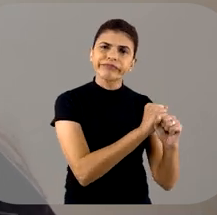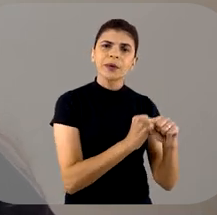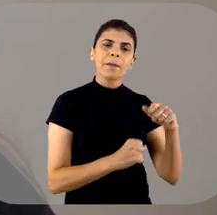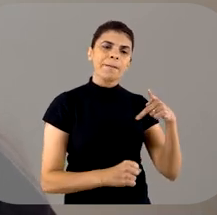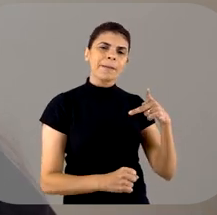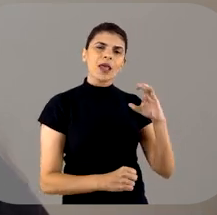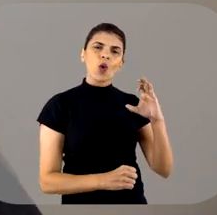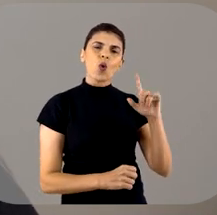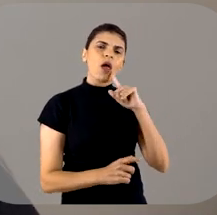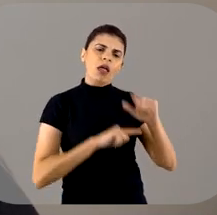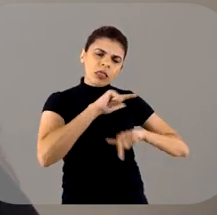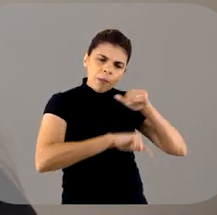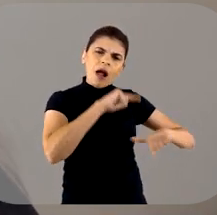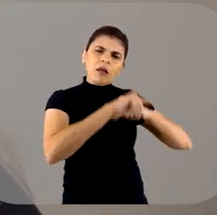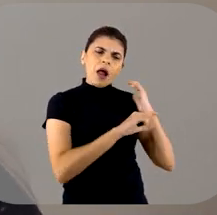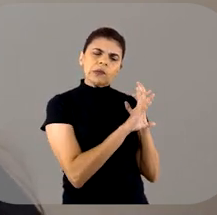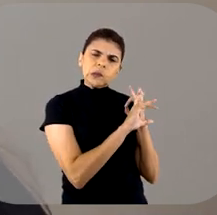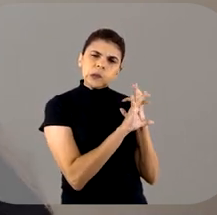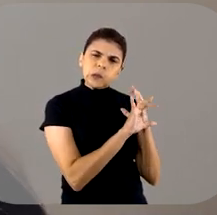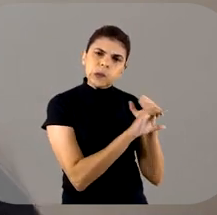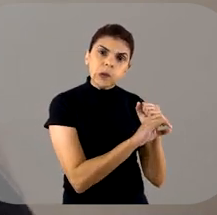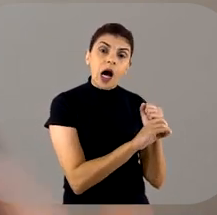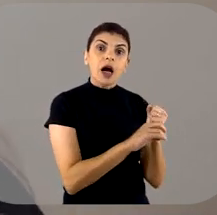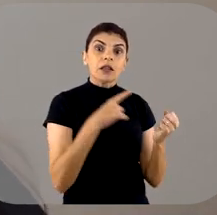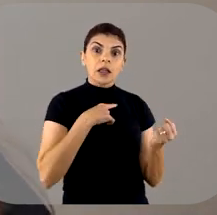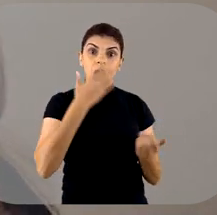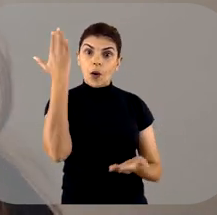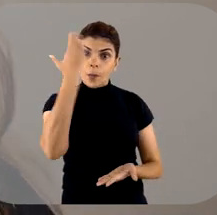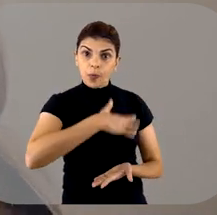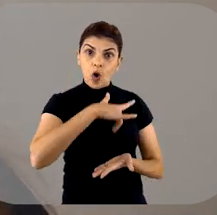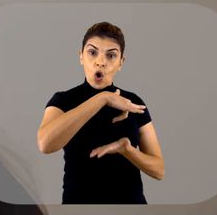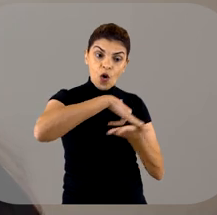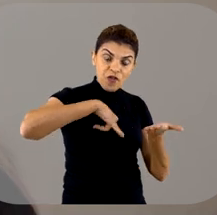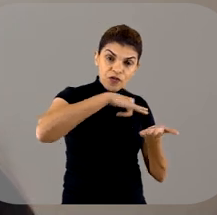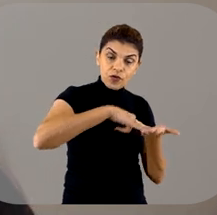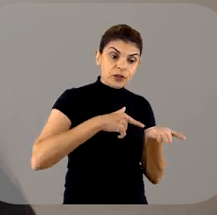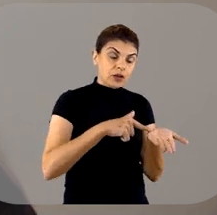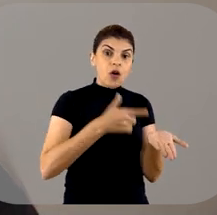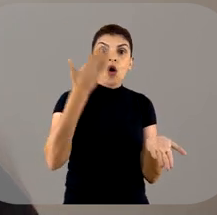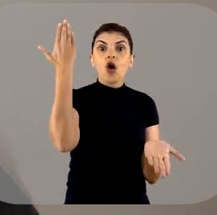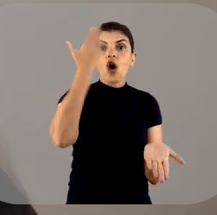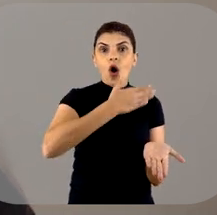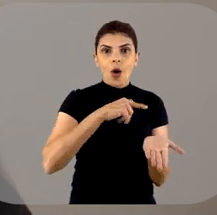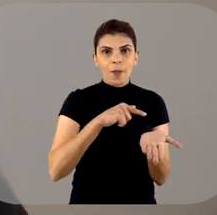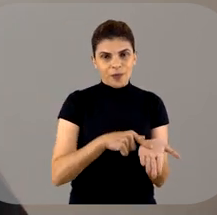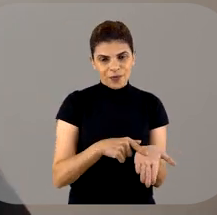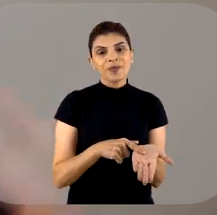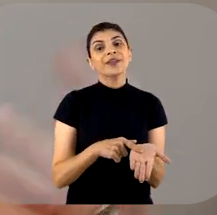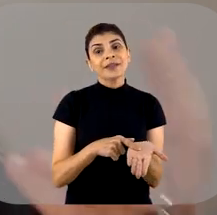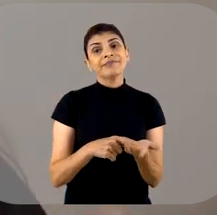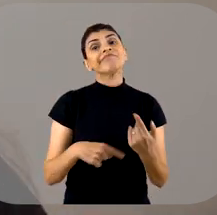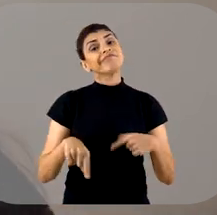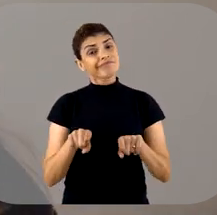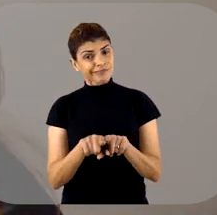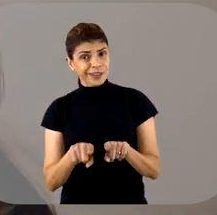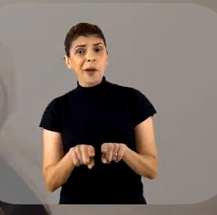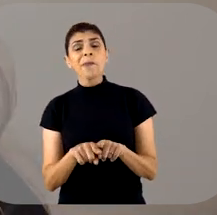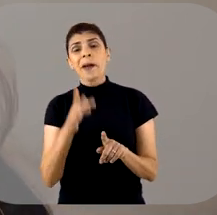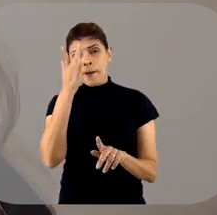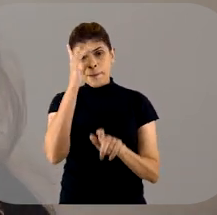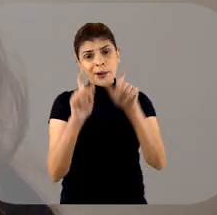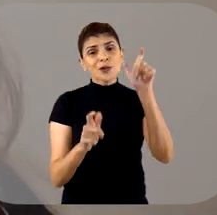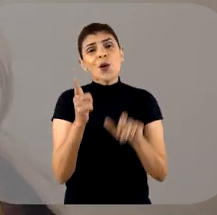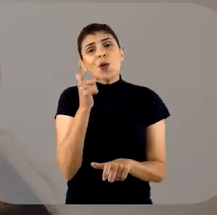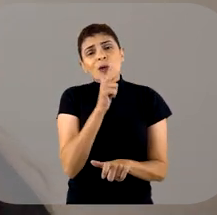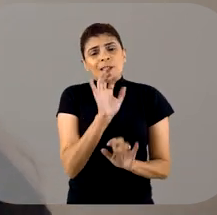do pecúlio a partir do seu trabalho, a partir desses ofícios de cura, né? E,